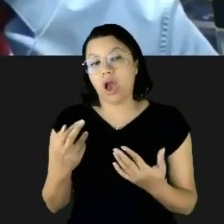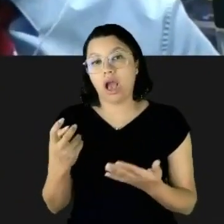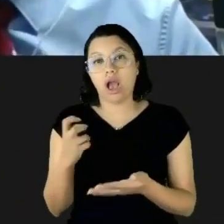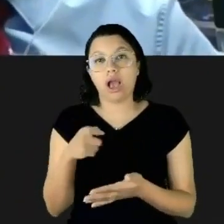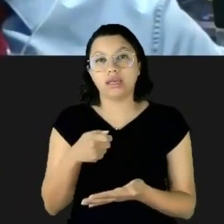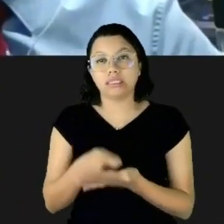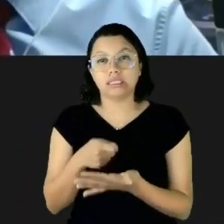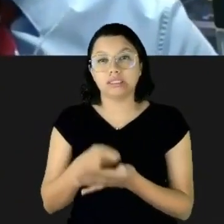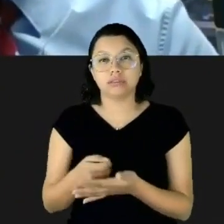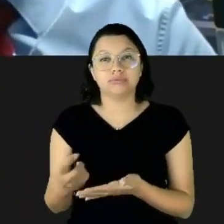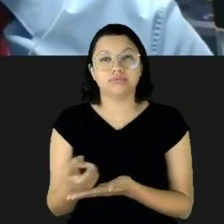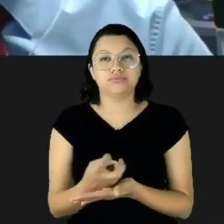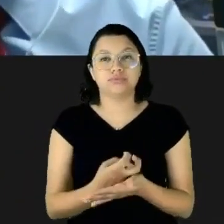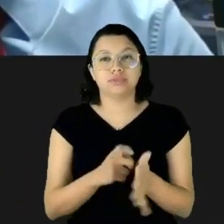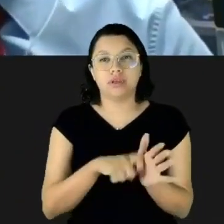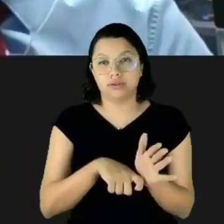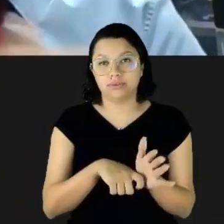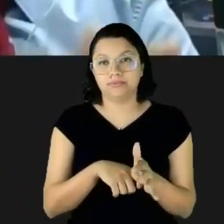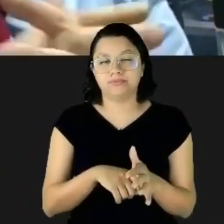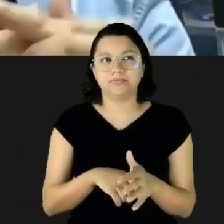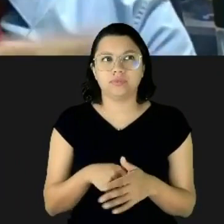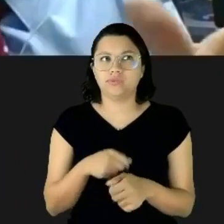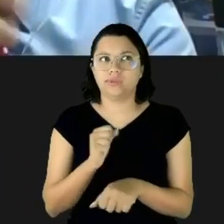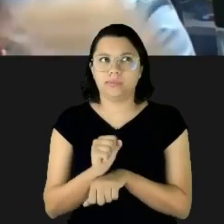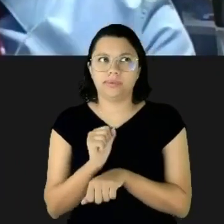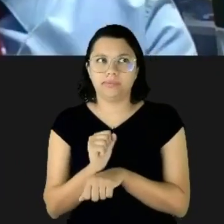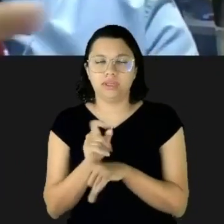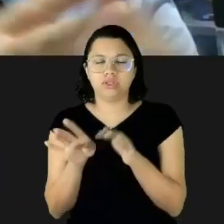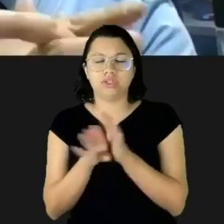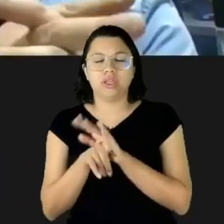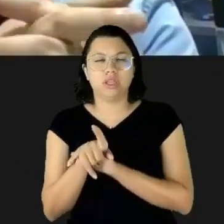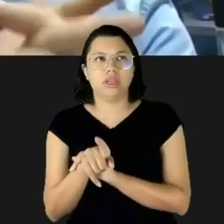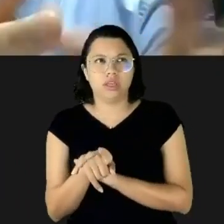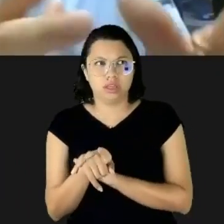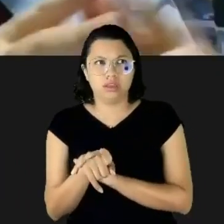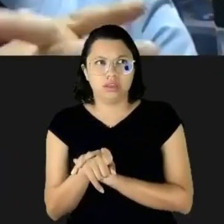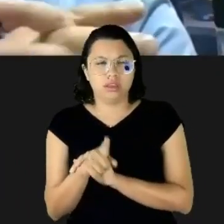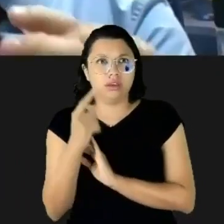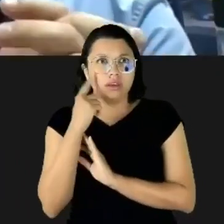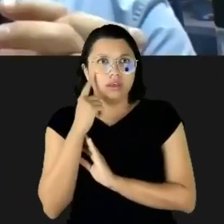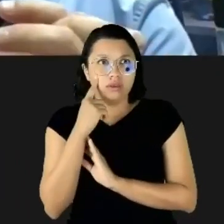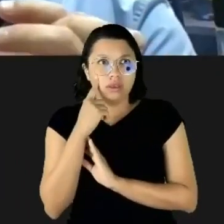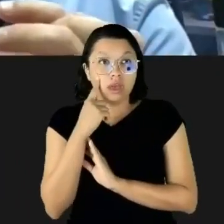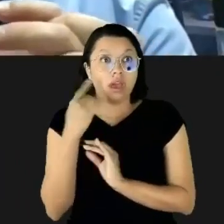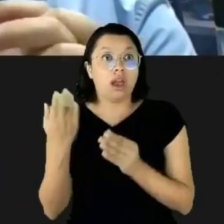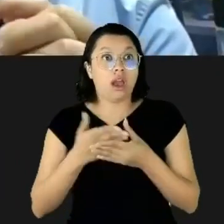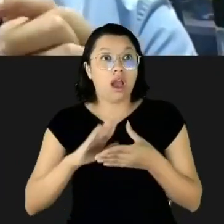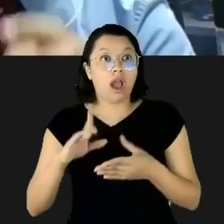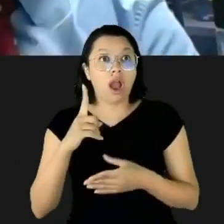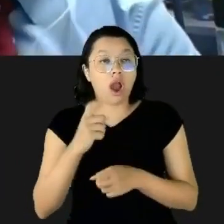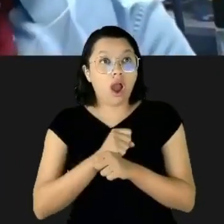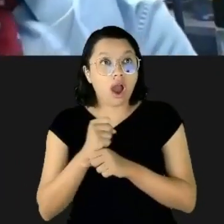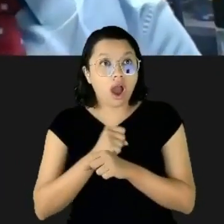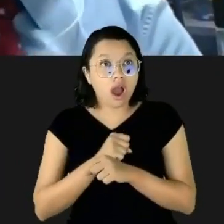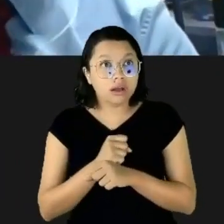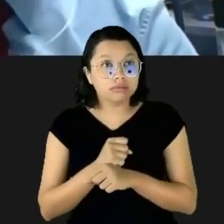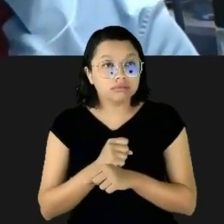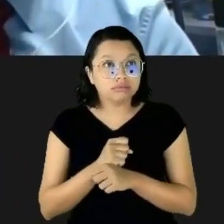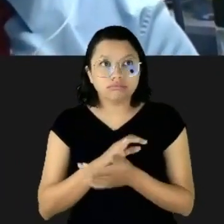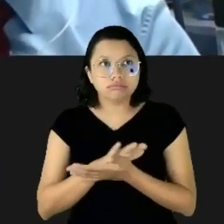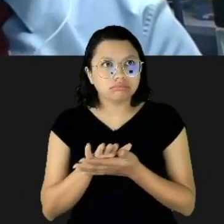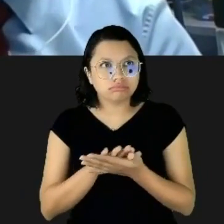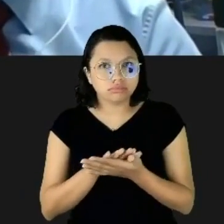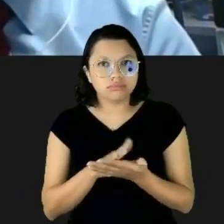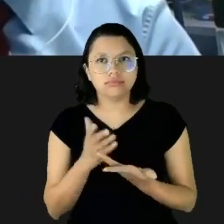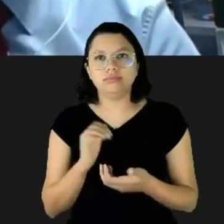Então você não espera chegar lá a correção, a inspeção, para perceber que o processo está há um ano sem movimentação. então